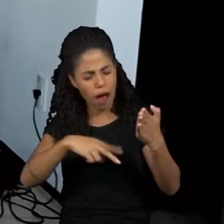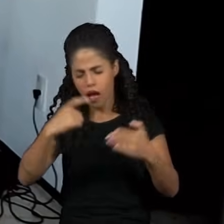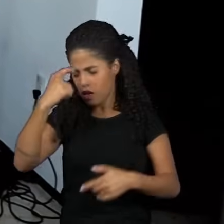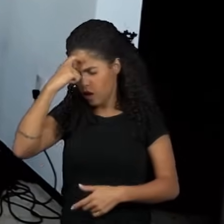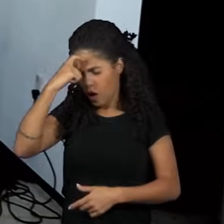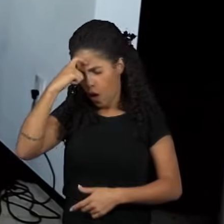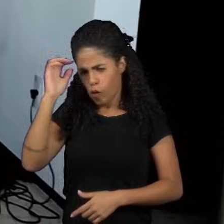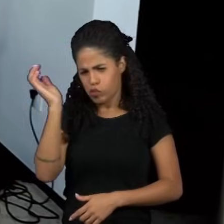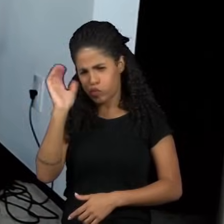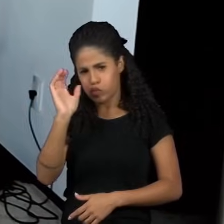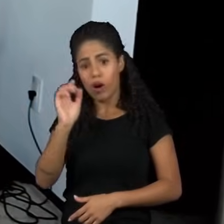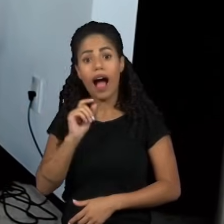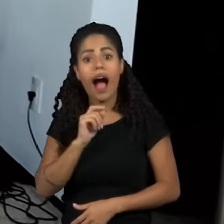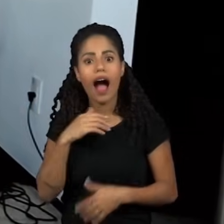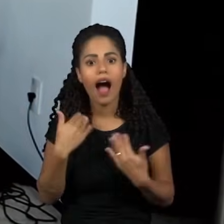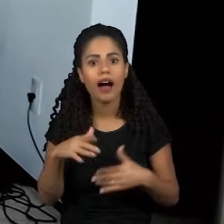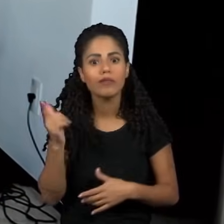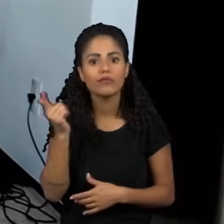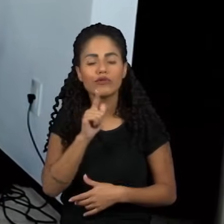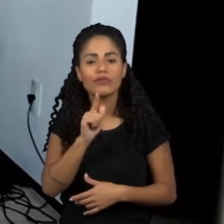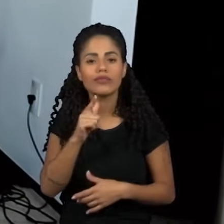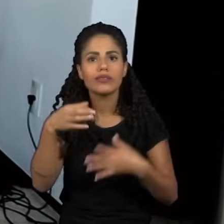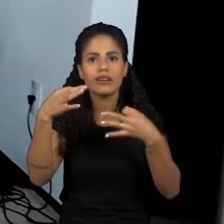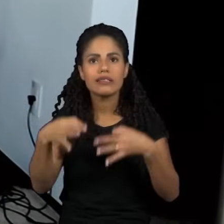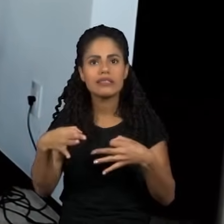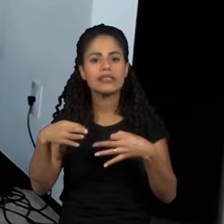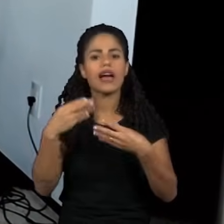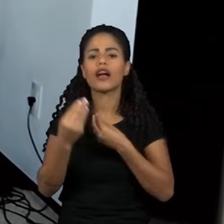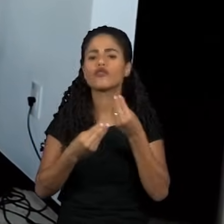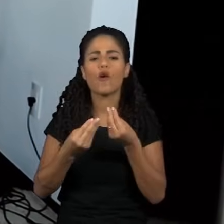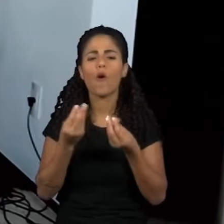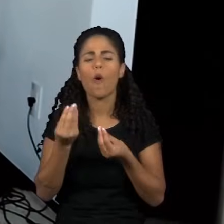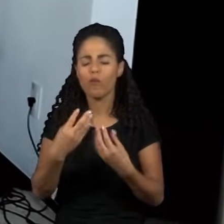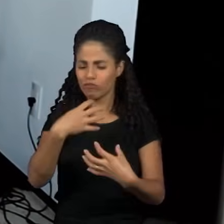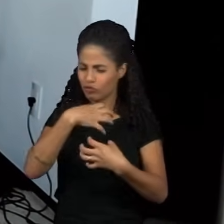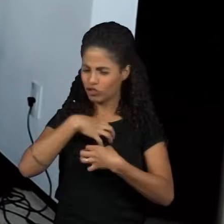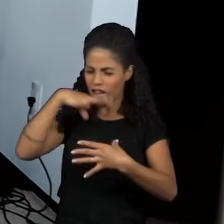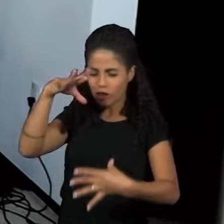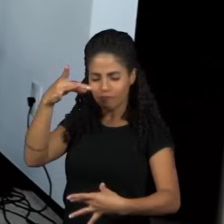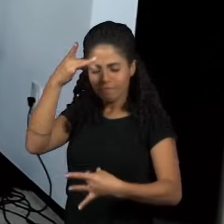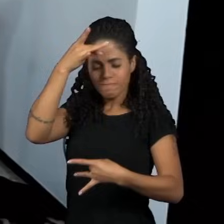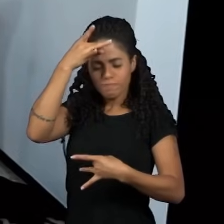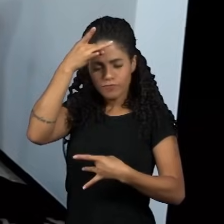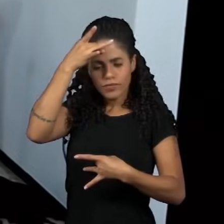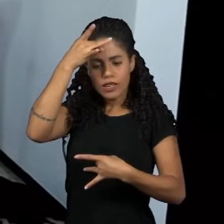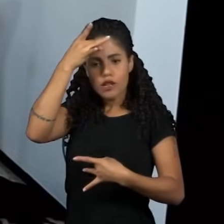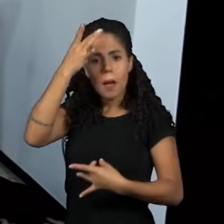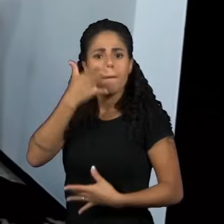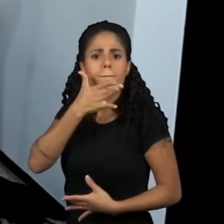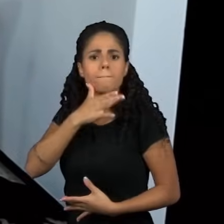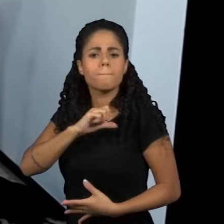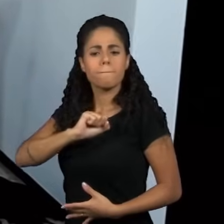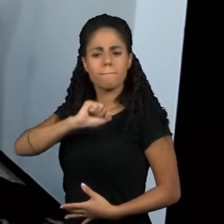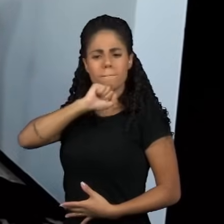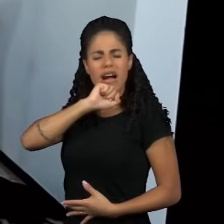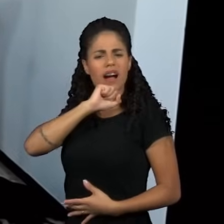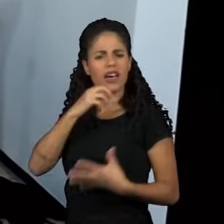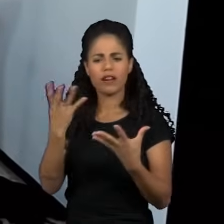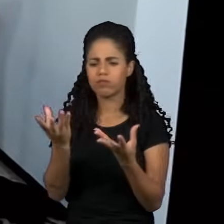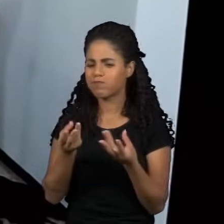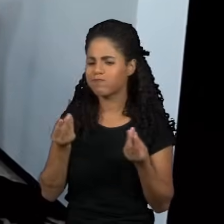raciocínio visceral da mãe, da maternidade, do útero. Ela era quase